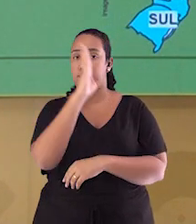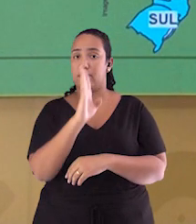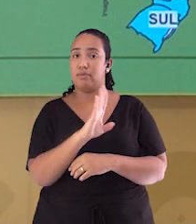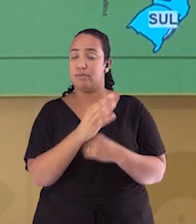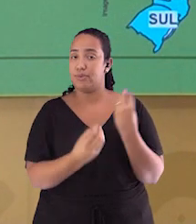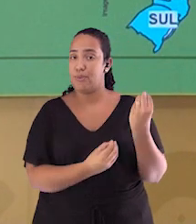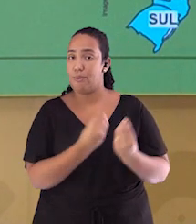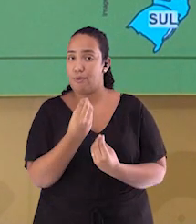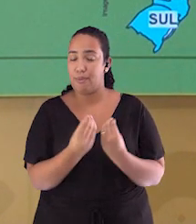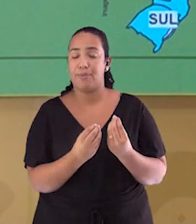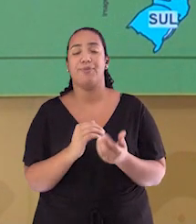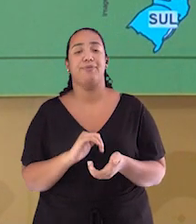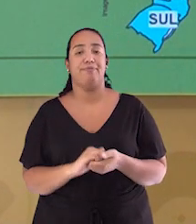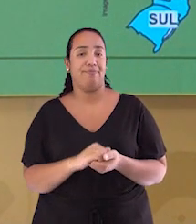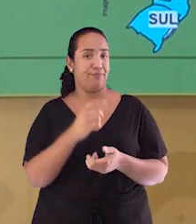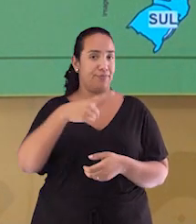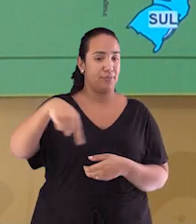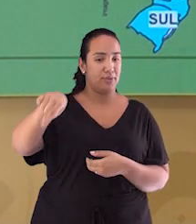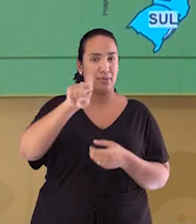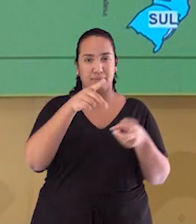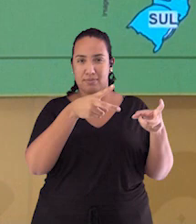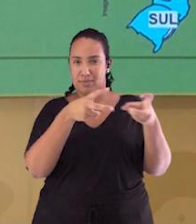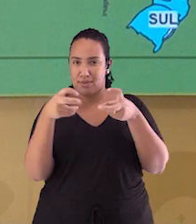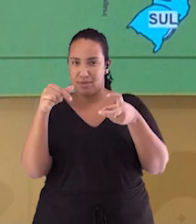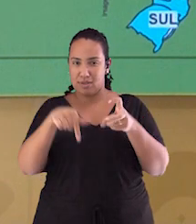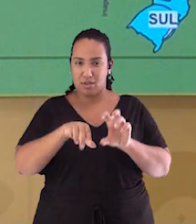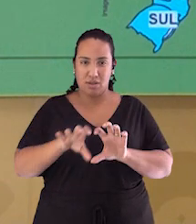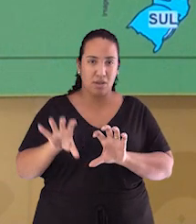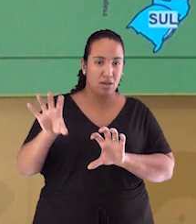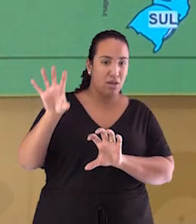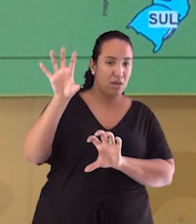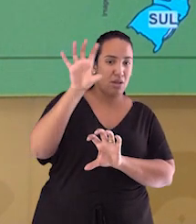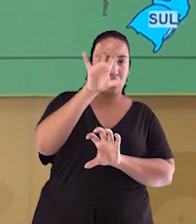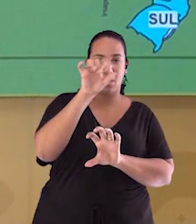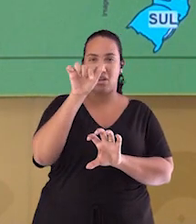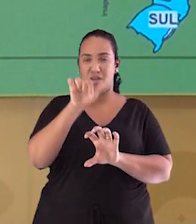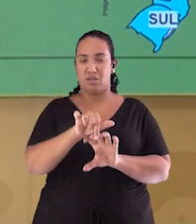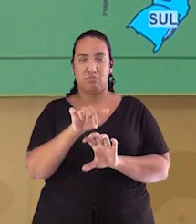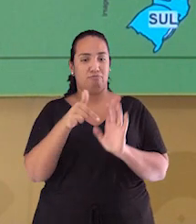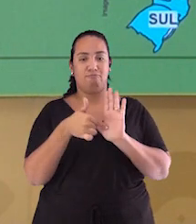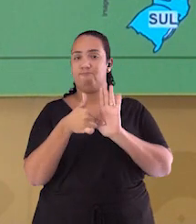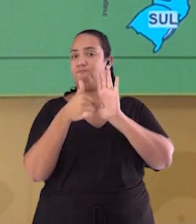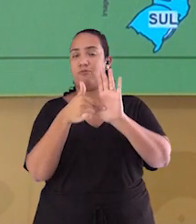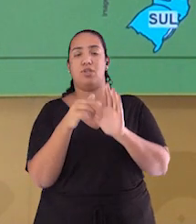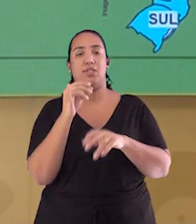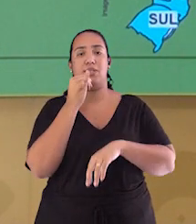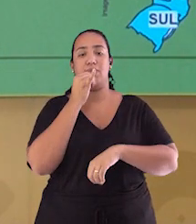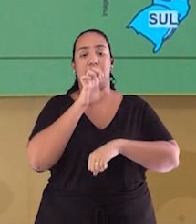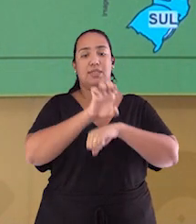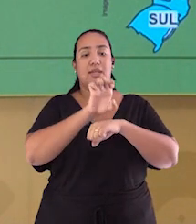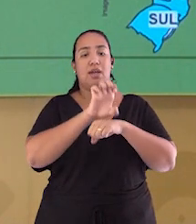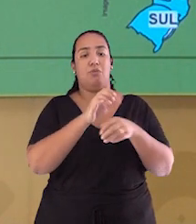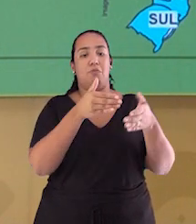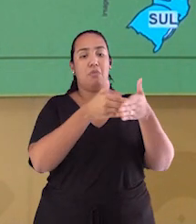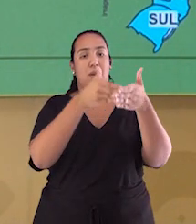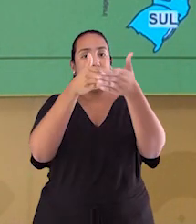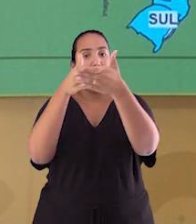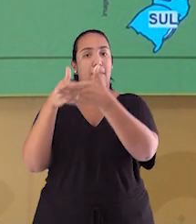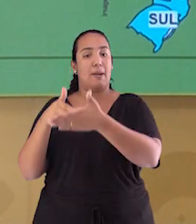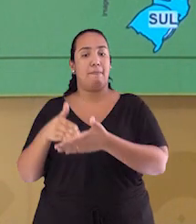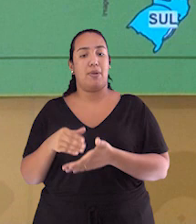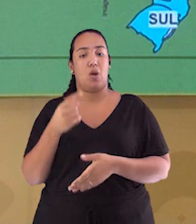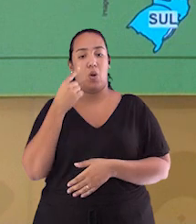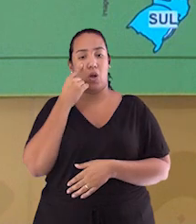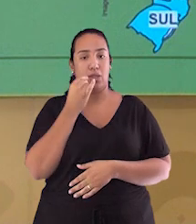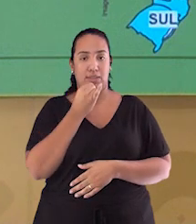país. Perceba que essa forma de regionalização não leva em conta as fronteiras entre os estados, como, por